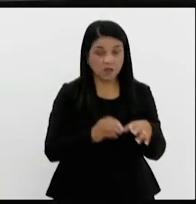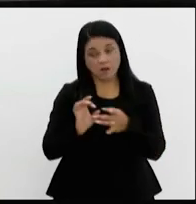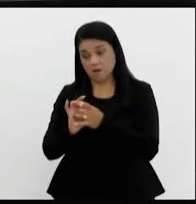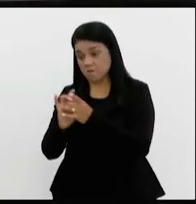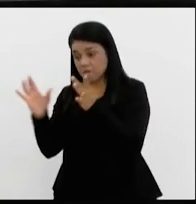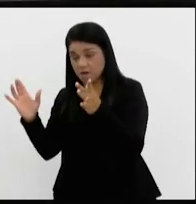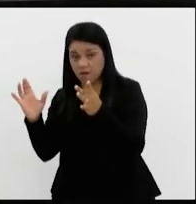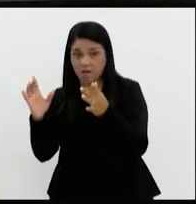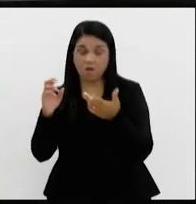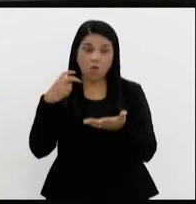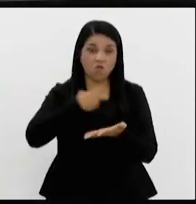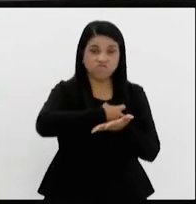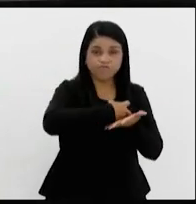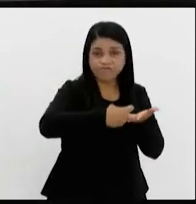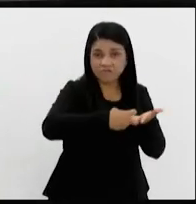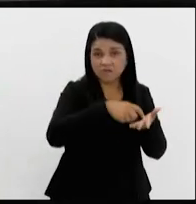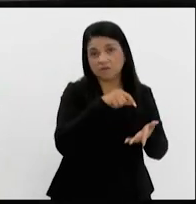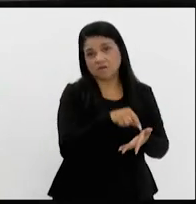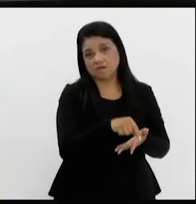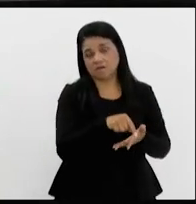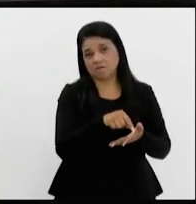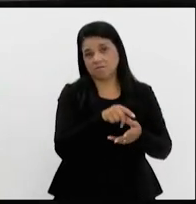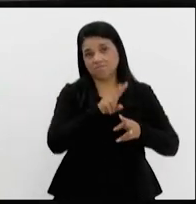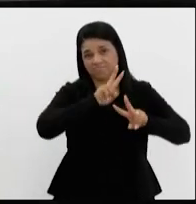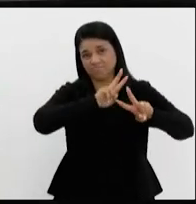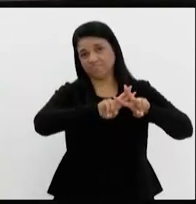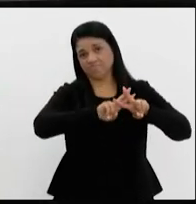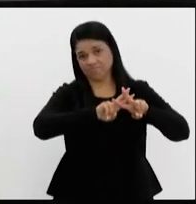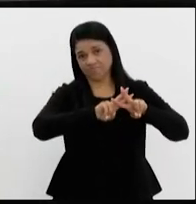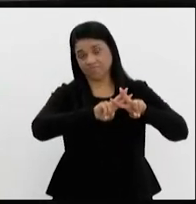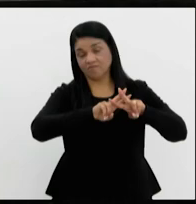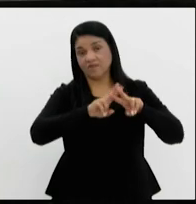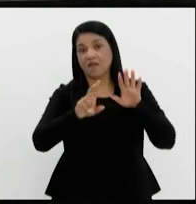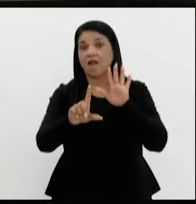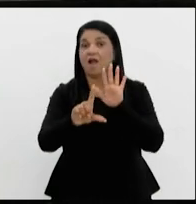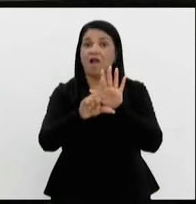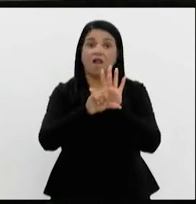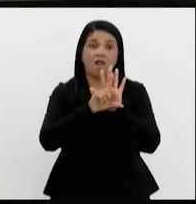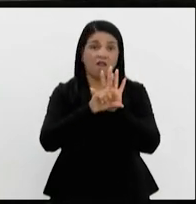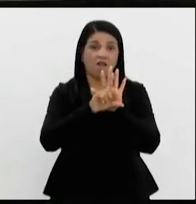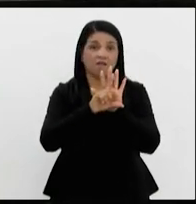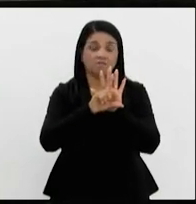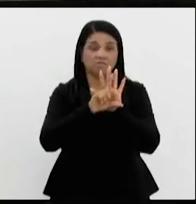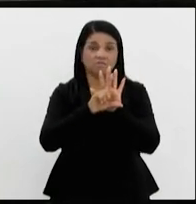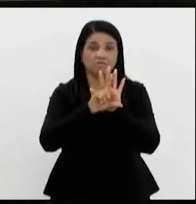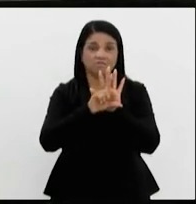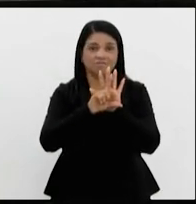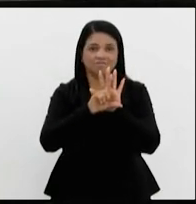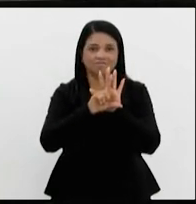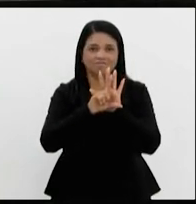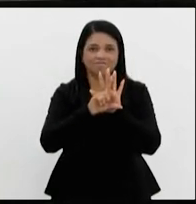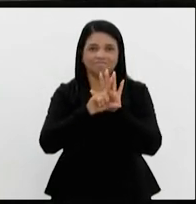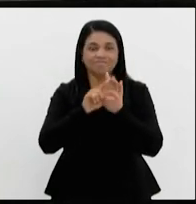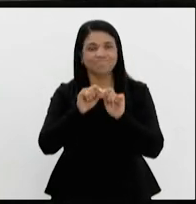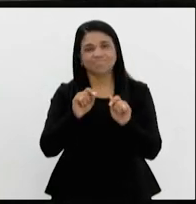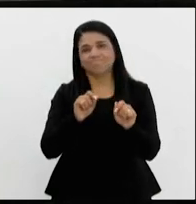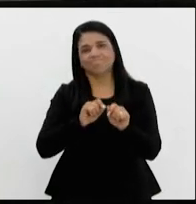a pena máxima, e desse modo que a lei não vos sirva de álibi.